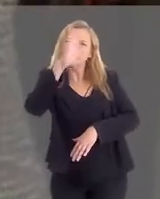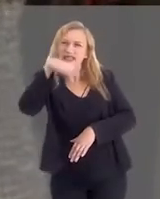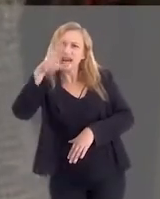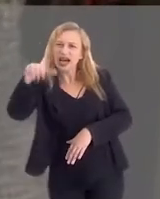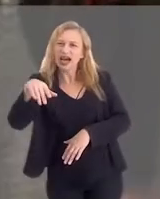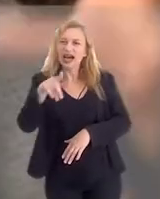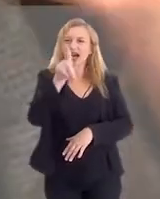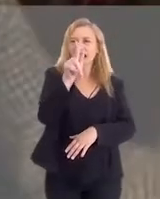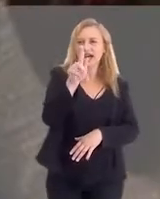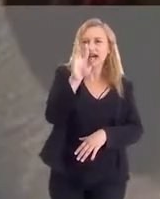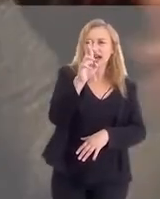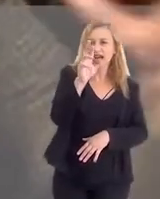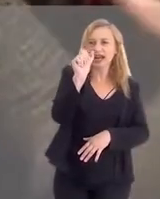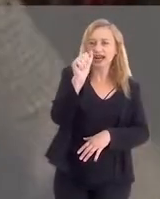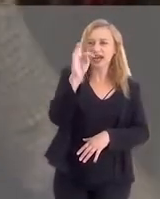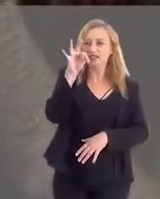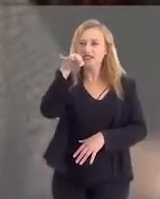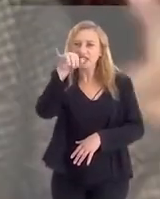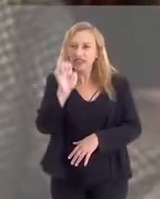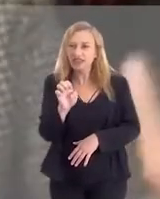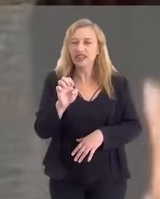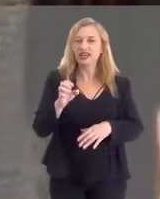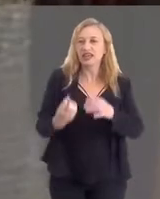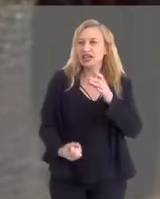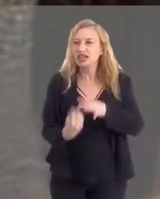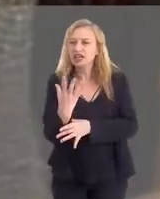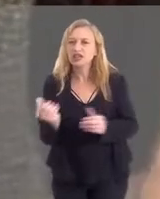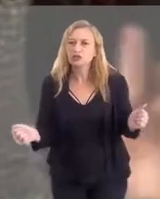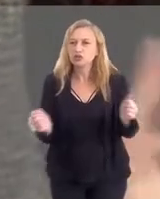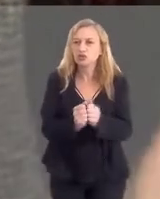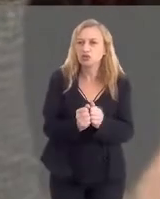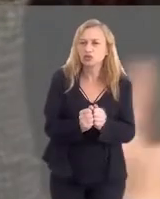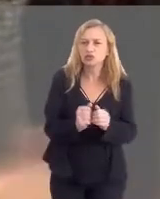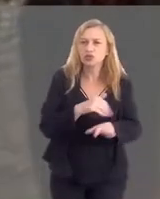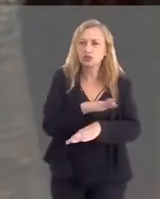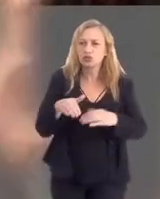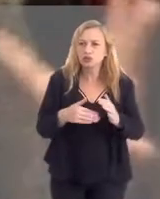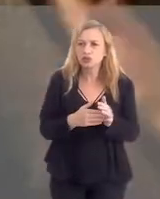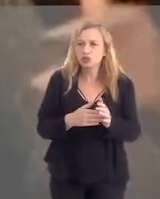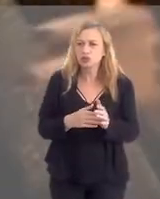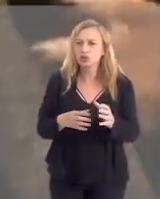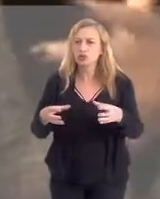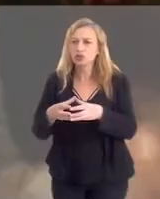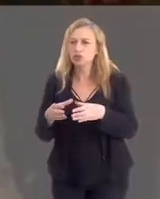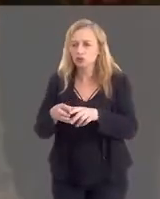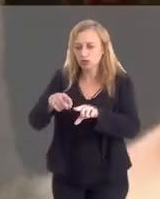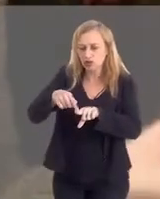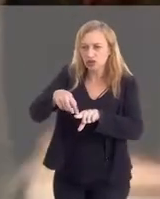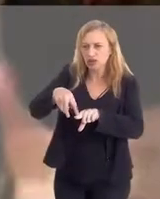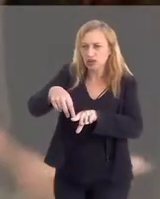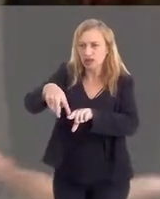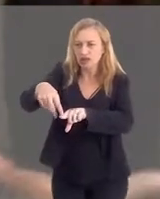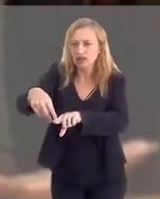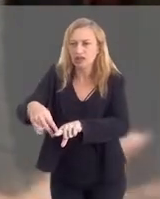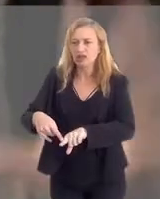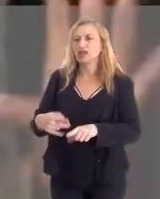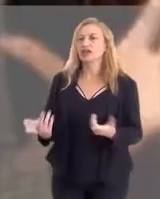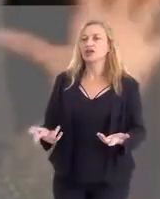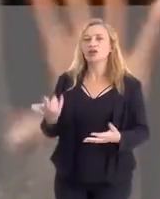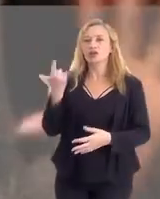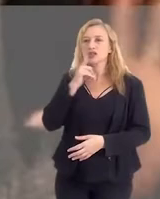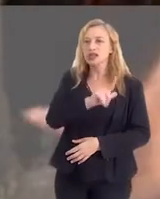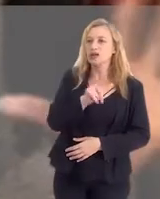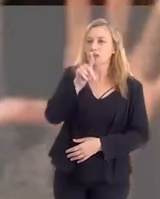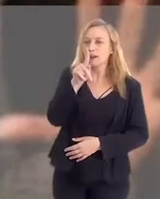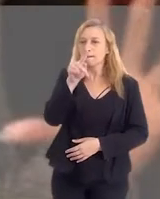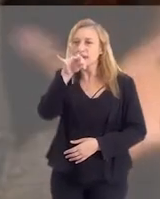para pintar, para fazer grafite, chamei os grafiteiros. E aí a gente acabou construindo, junto com o pessoal do skate, que eram nossos amigos, acabamos